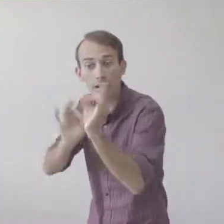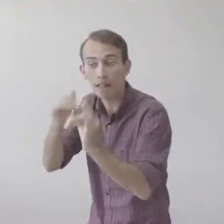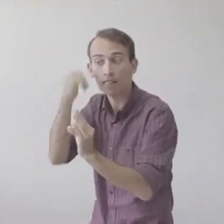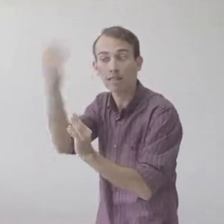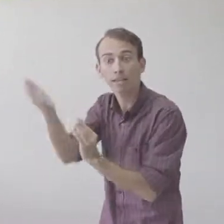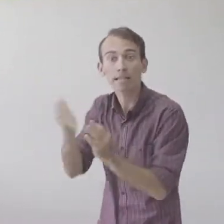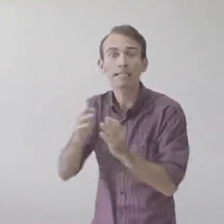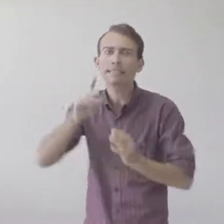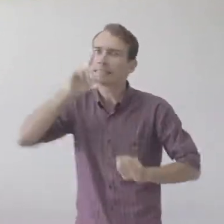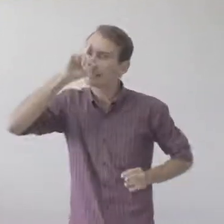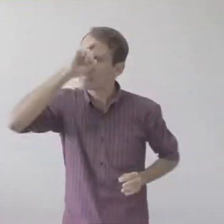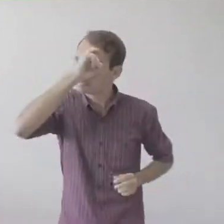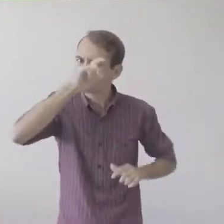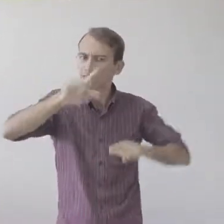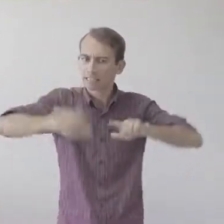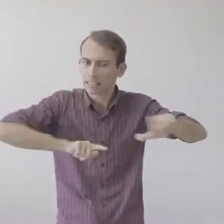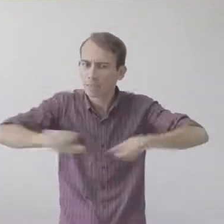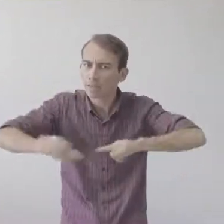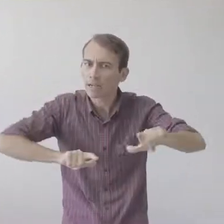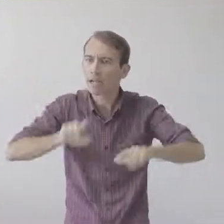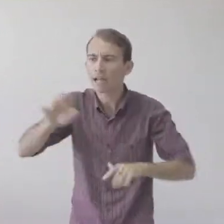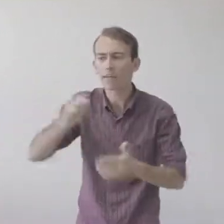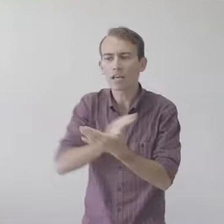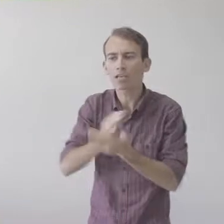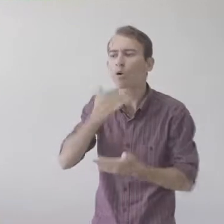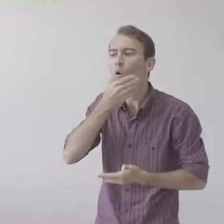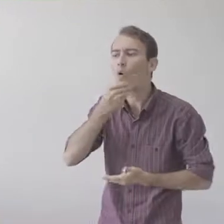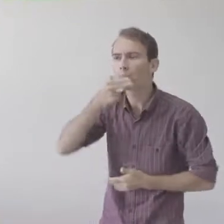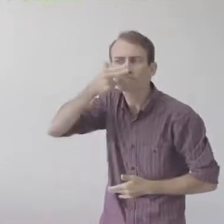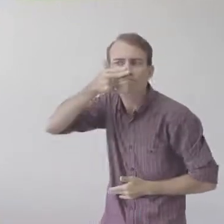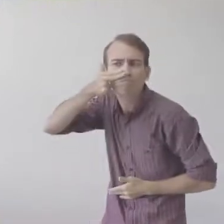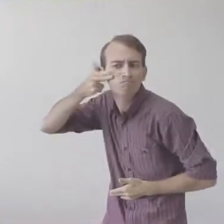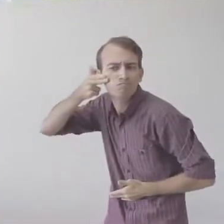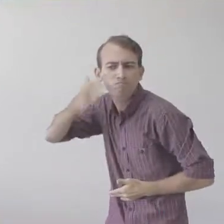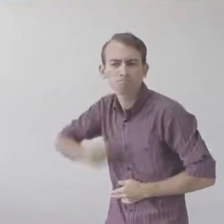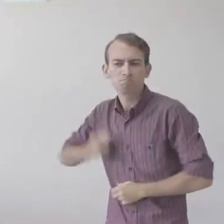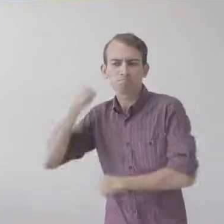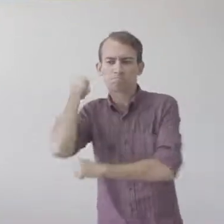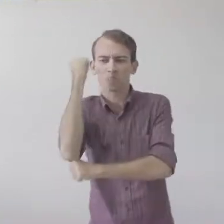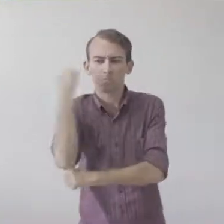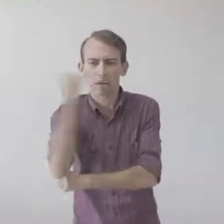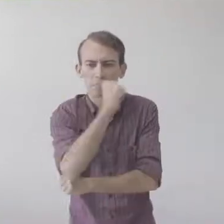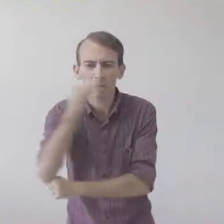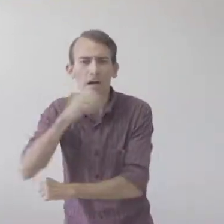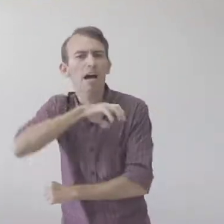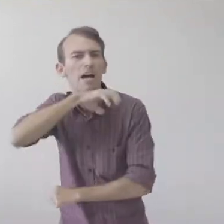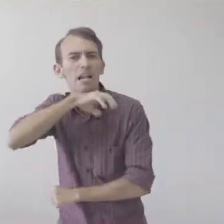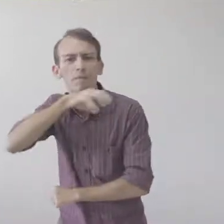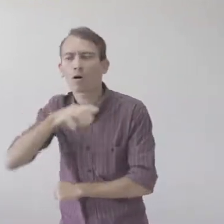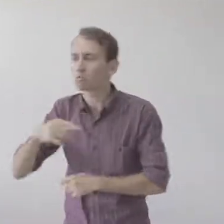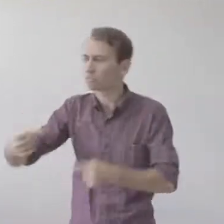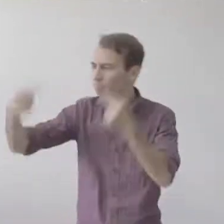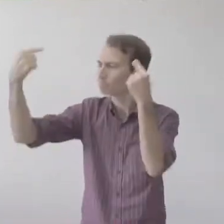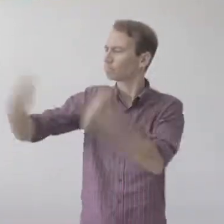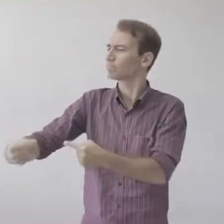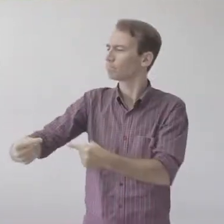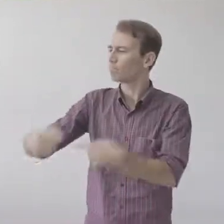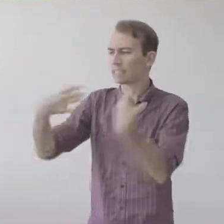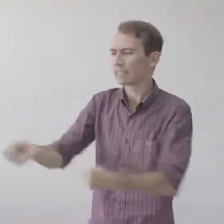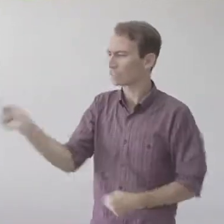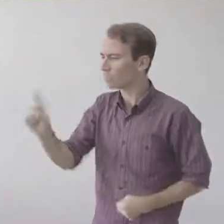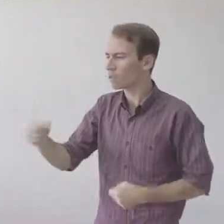enfrentamos é caçadores e traficantes de pássaros em toda a manutenção da mata